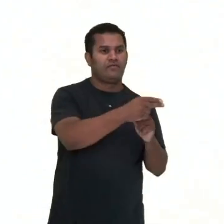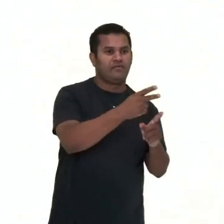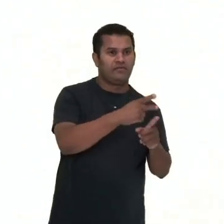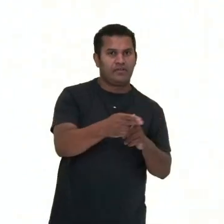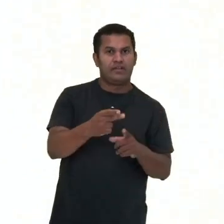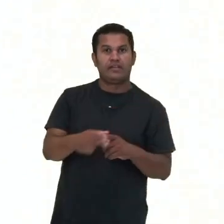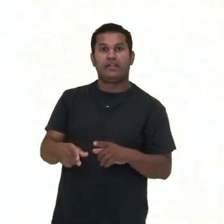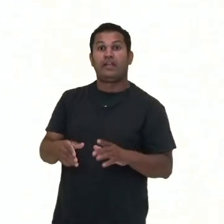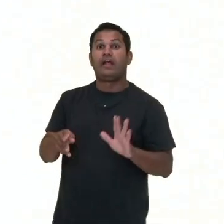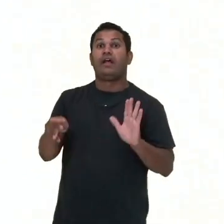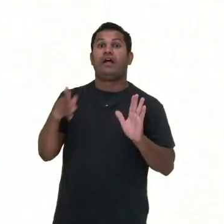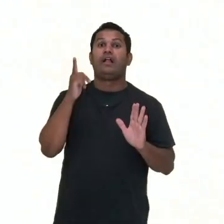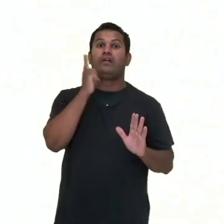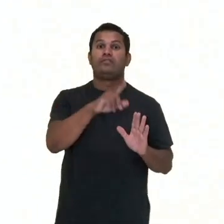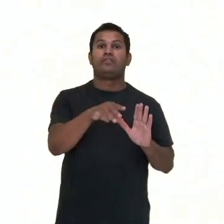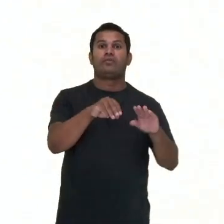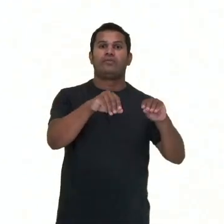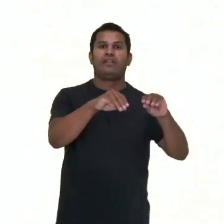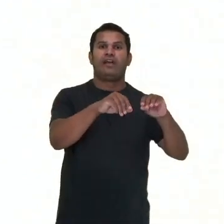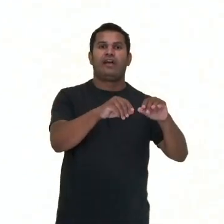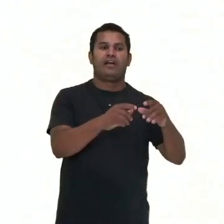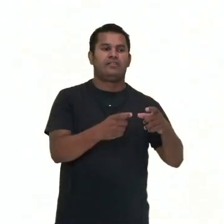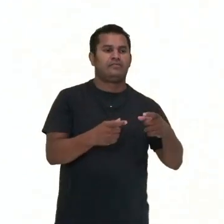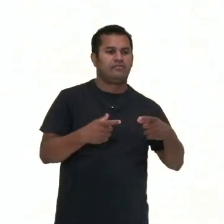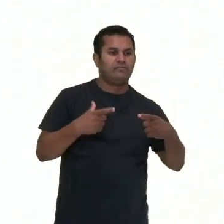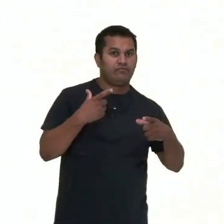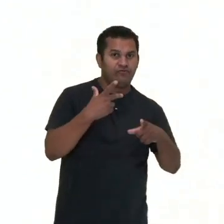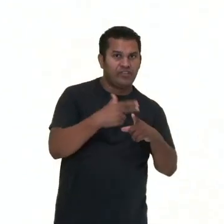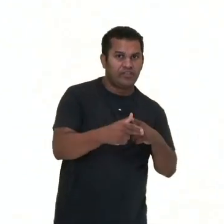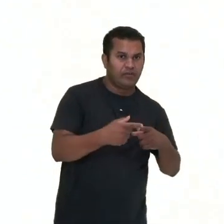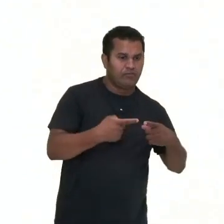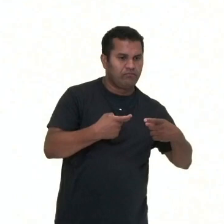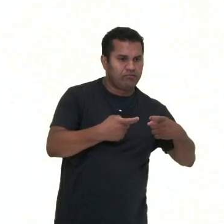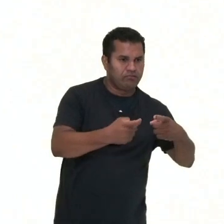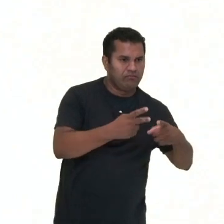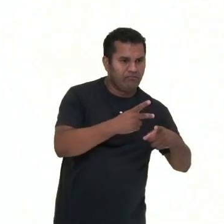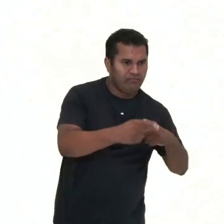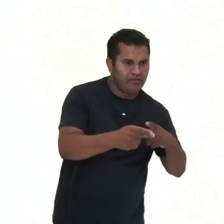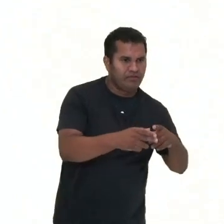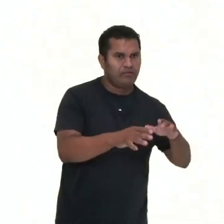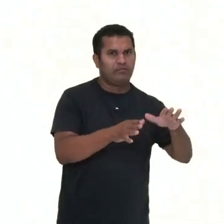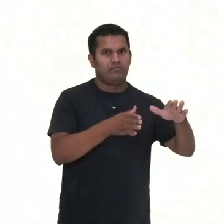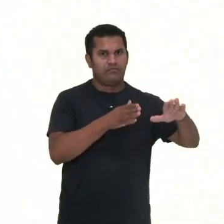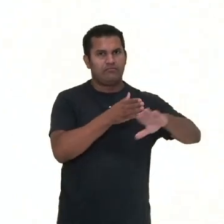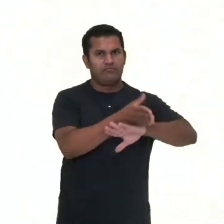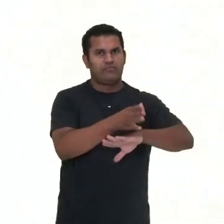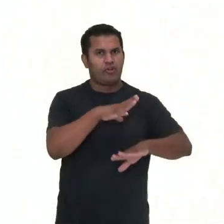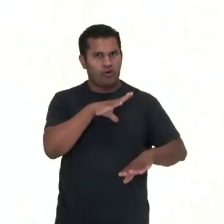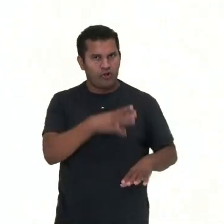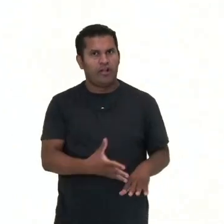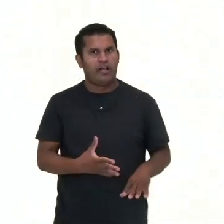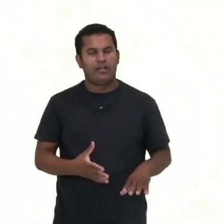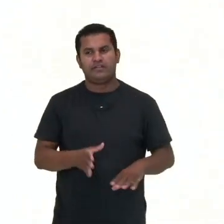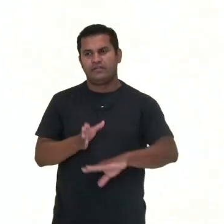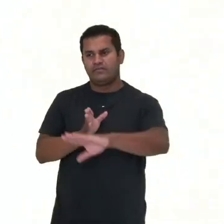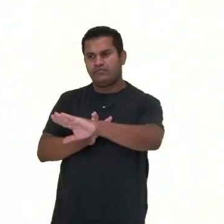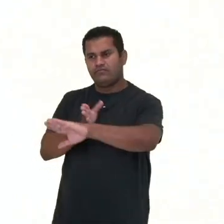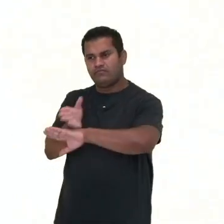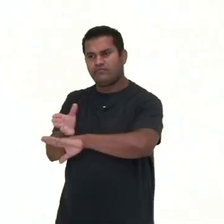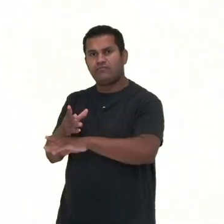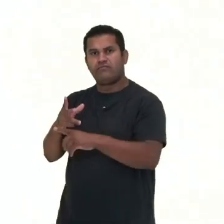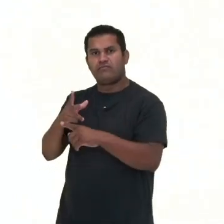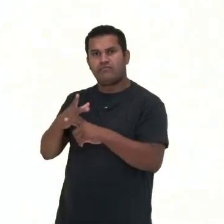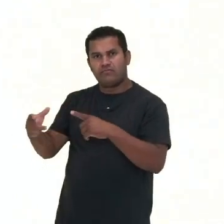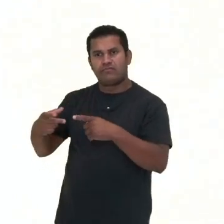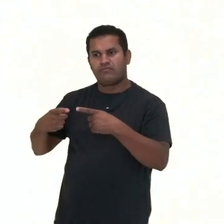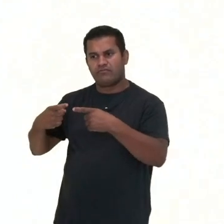Eles, devido à forma como eles empreenderam essas navegações, a audácia deles, eles conseguiram tomar posse de diversos territórios em